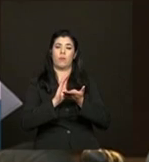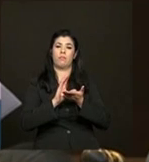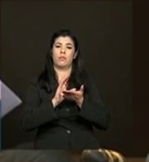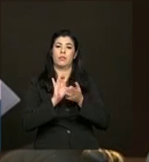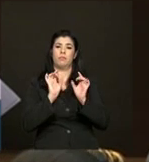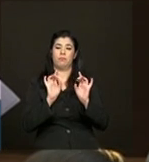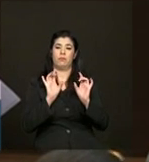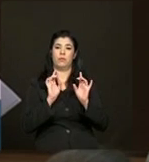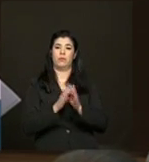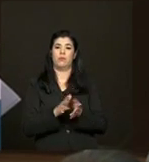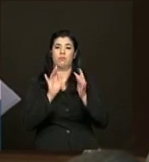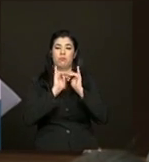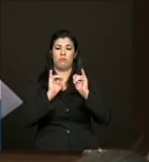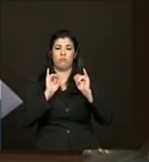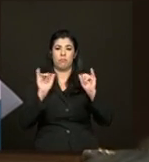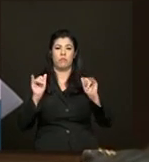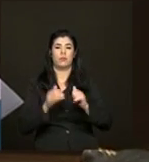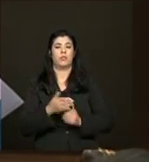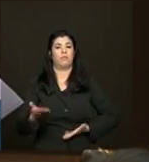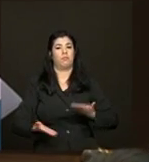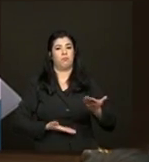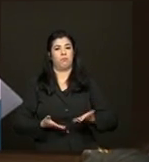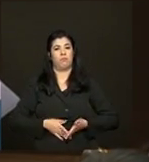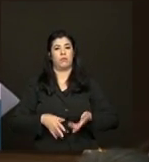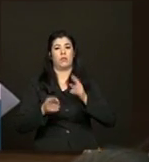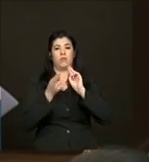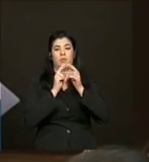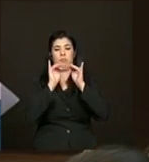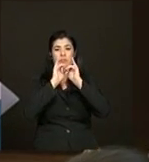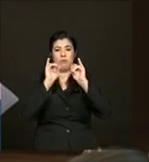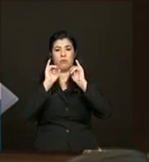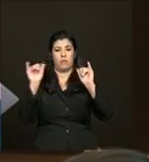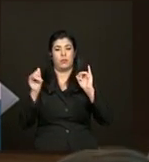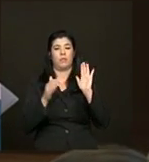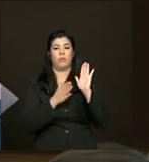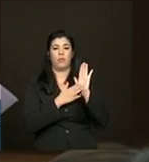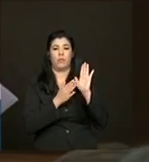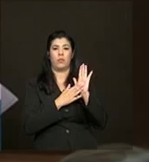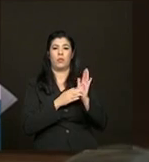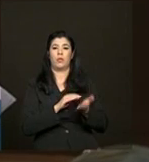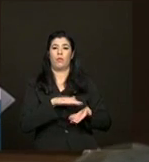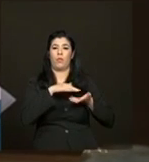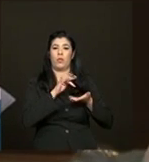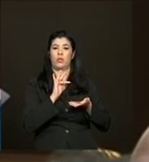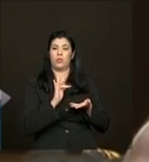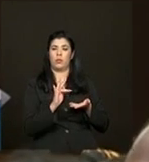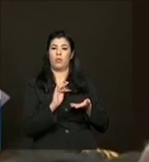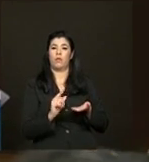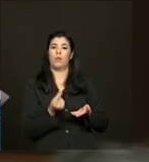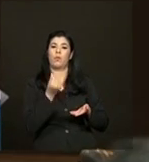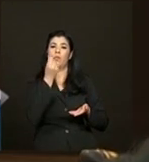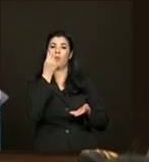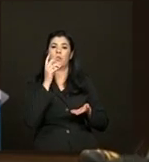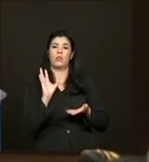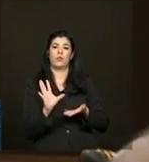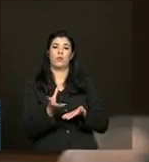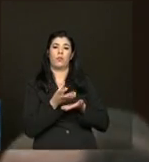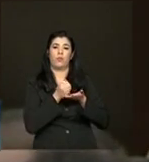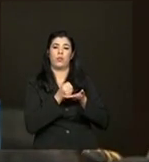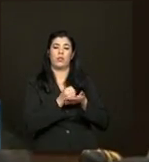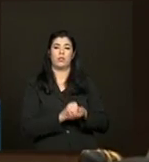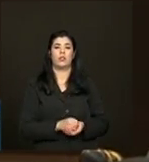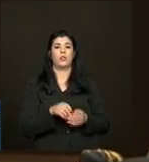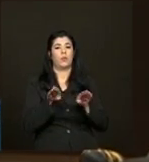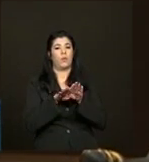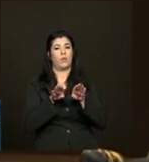outorga de concessão de serviço público de transmissão de energia elétrica referente ao leilão do lote F, com valor de receita anual permitida igual